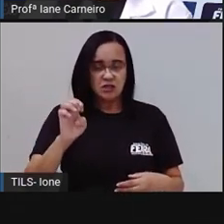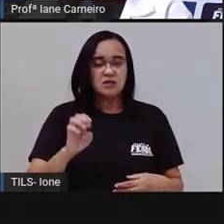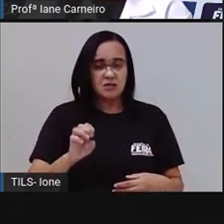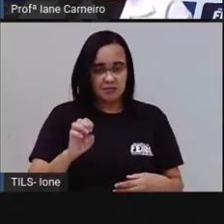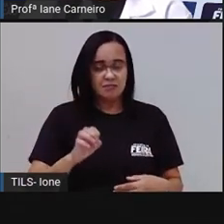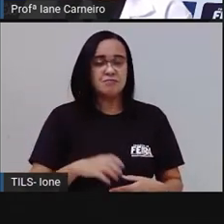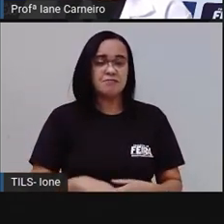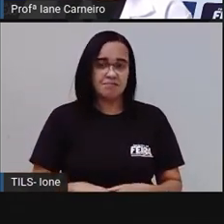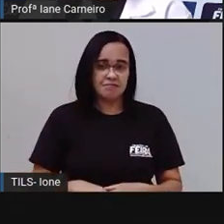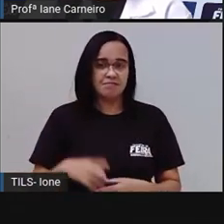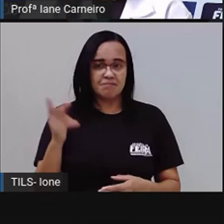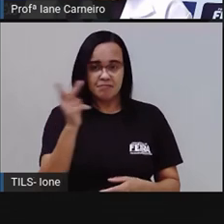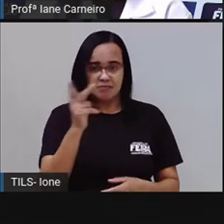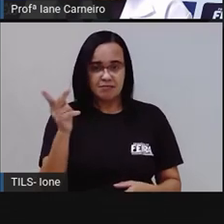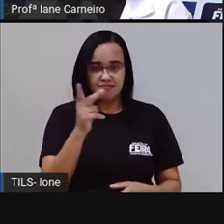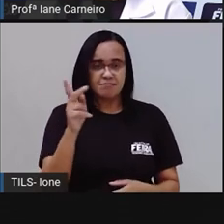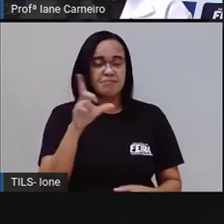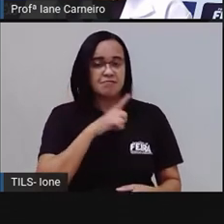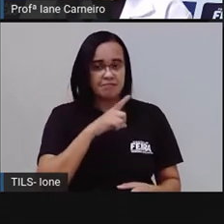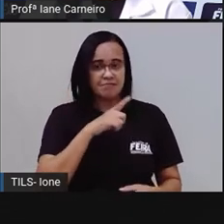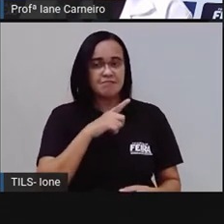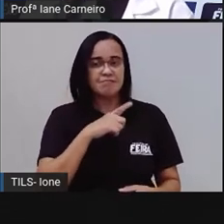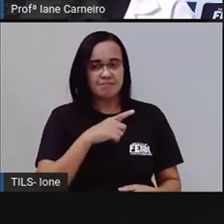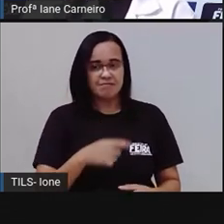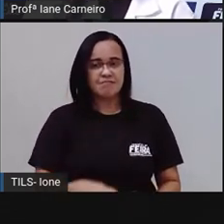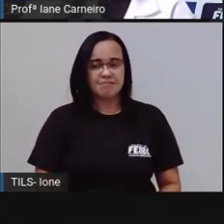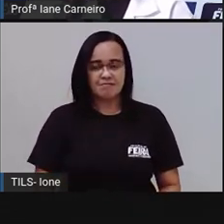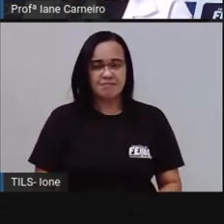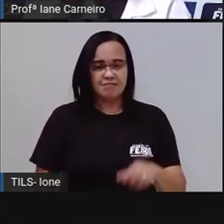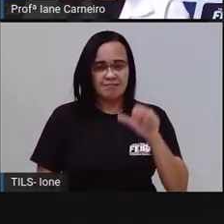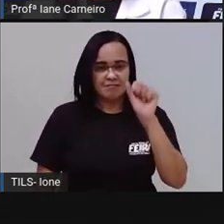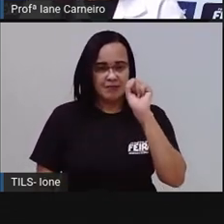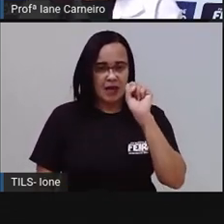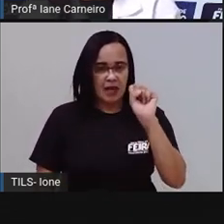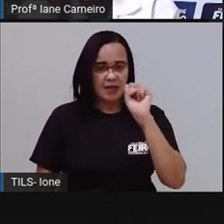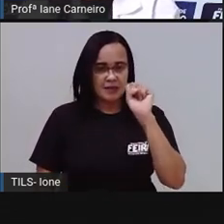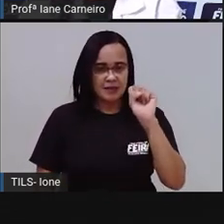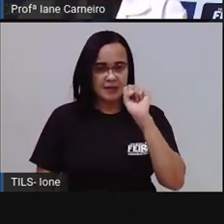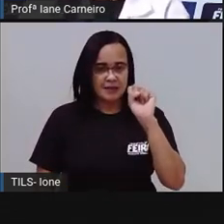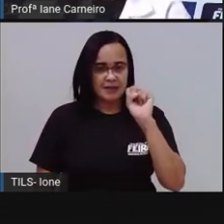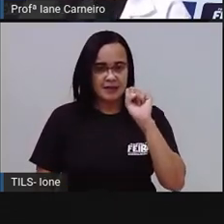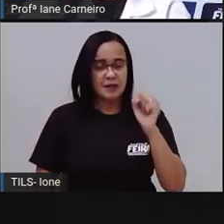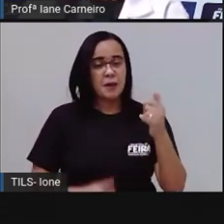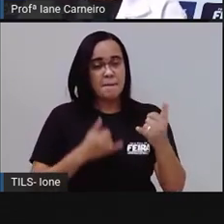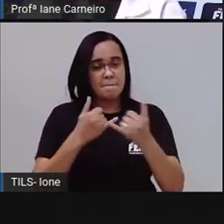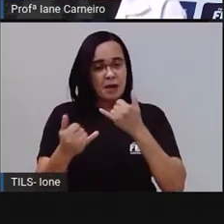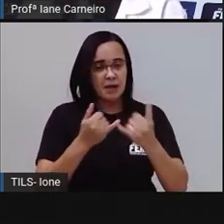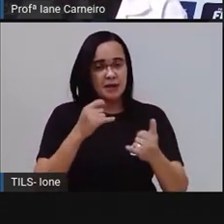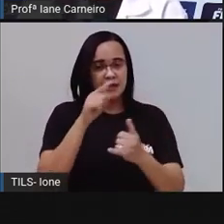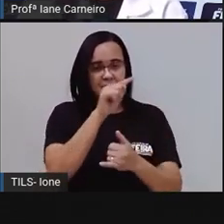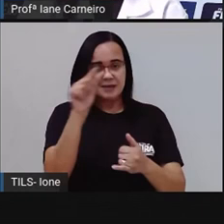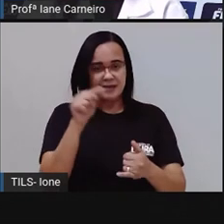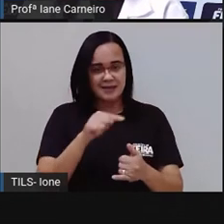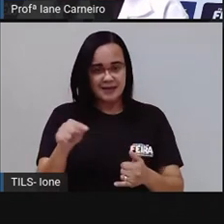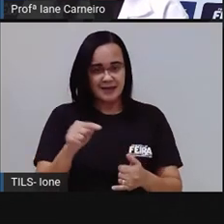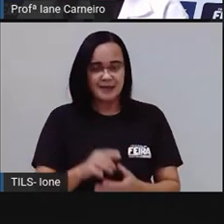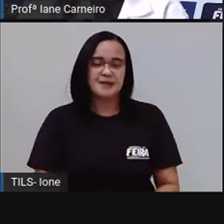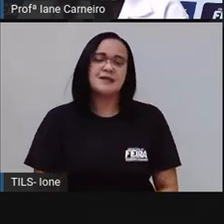consoante e a vogal. Toda vez que tiver assim, ó, vai ter essa sonoridade de Z, certo?